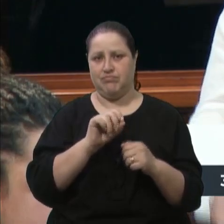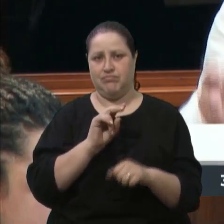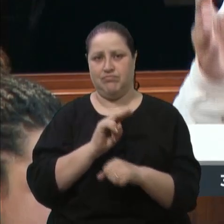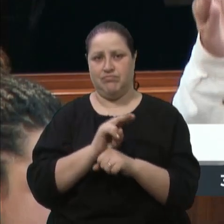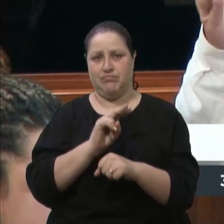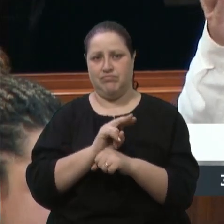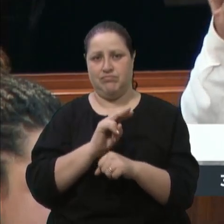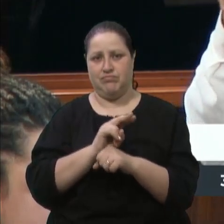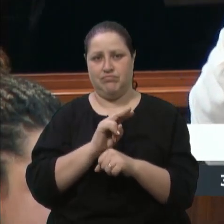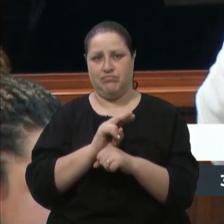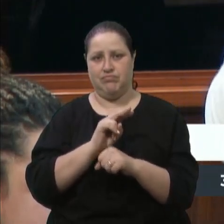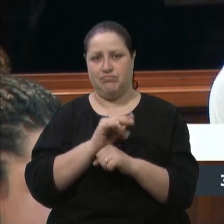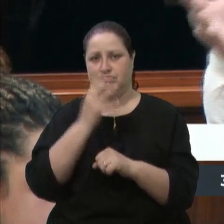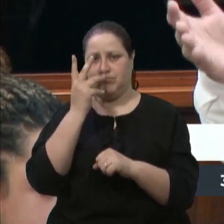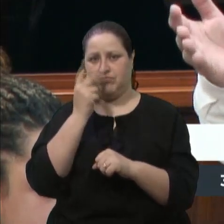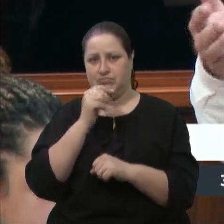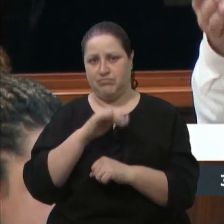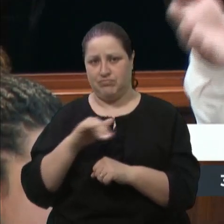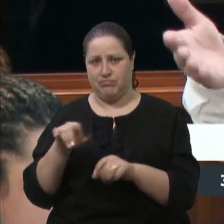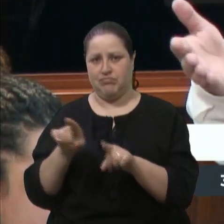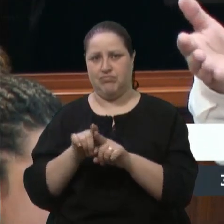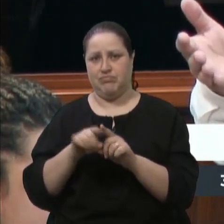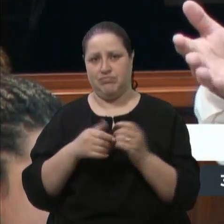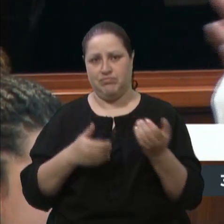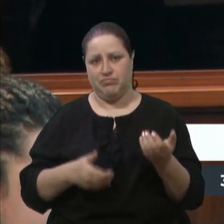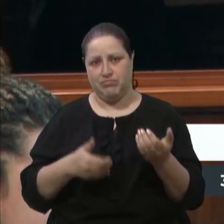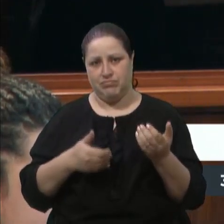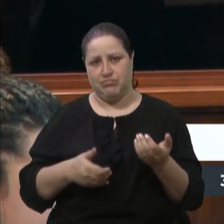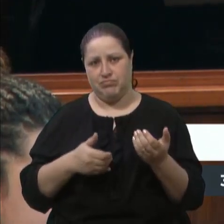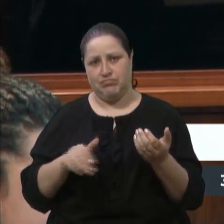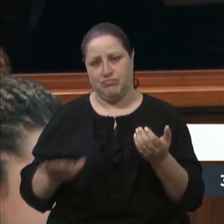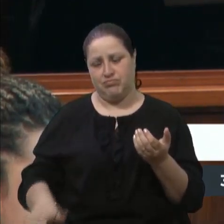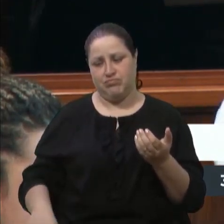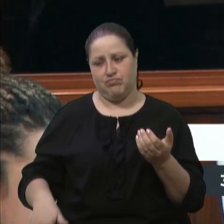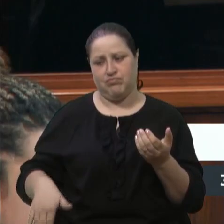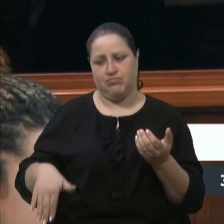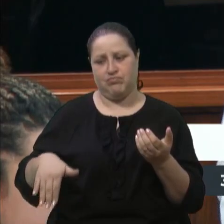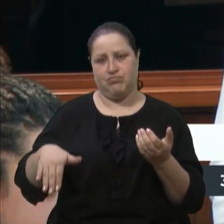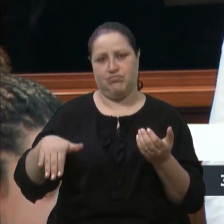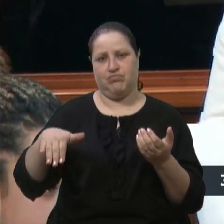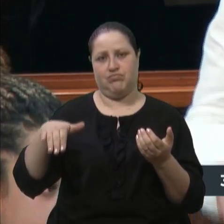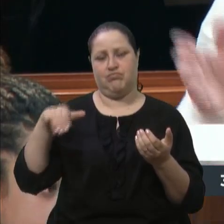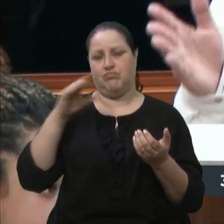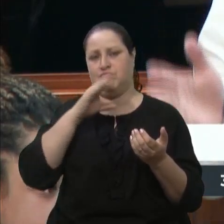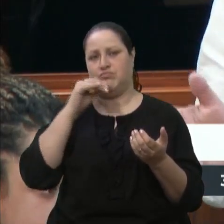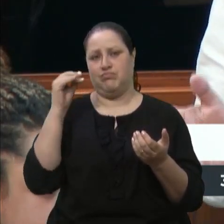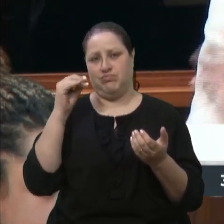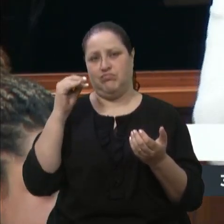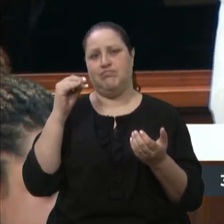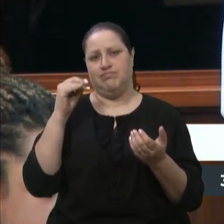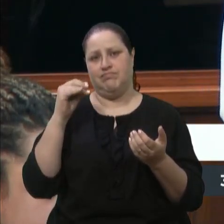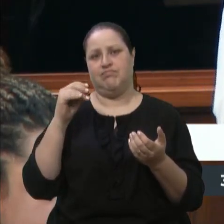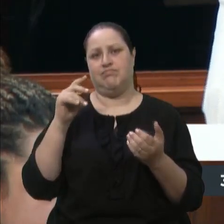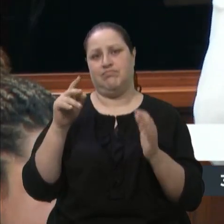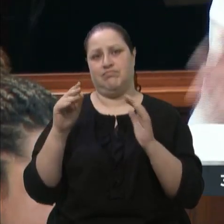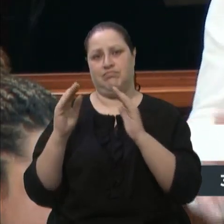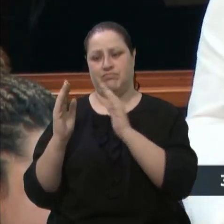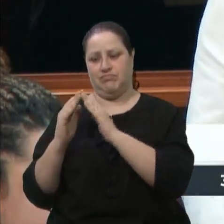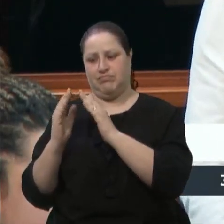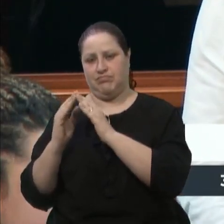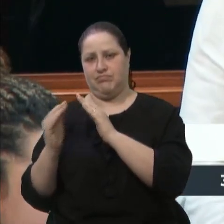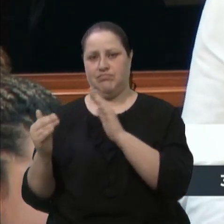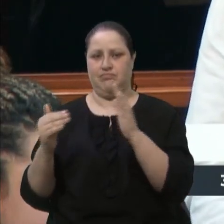crianças, bebês, né? Desde bebês até crianças e adolescentes, do caminho da sua casa até a